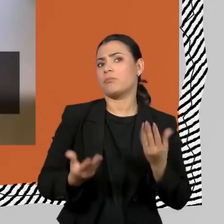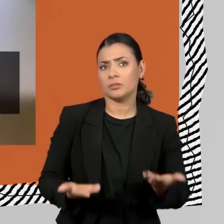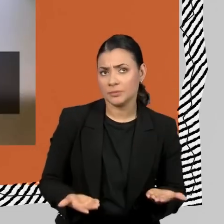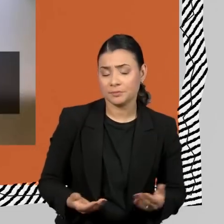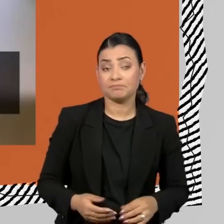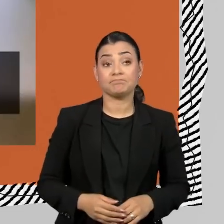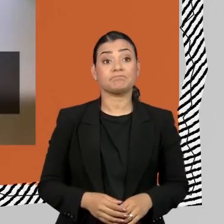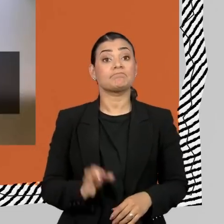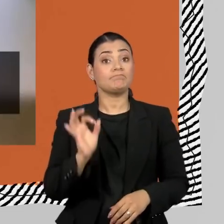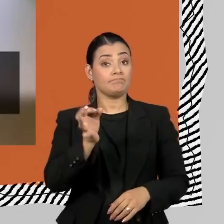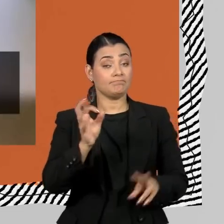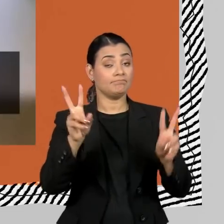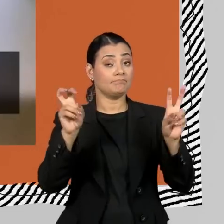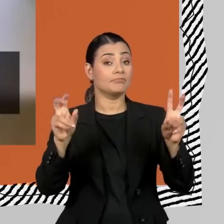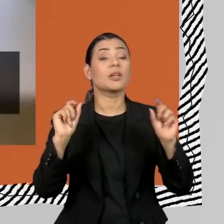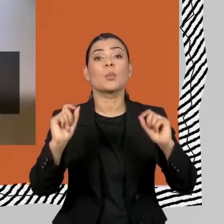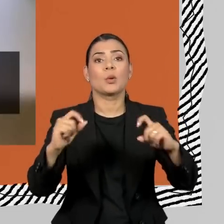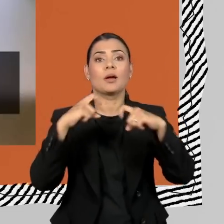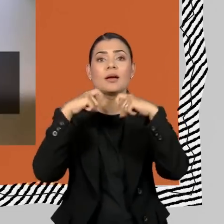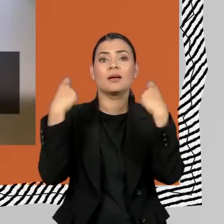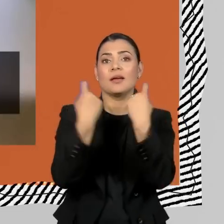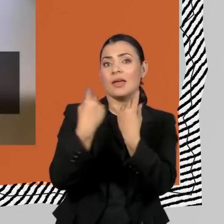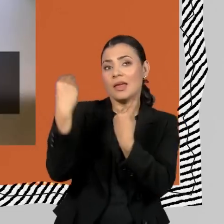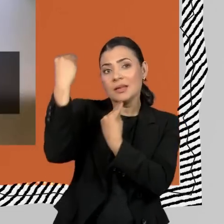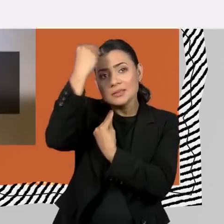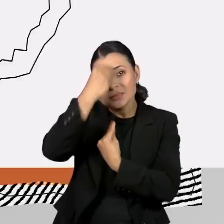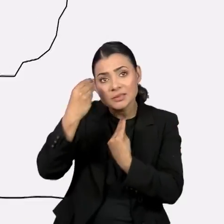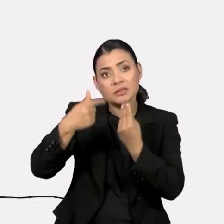ela diz da sexualidade